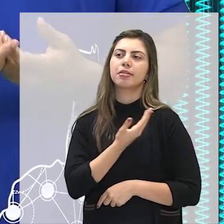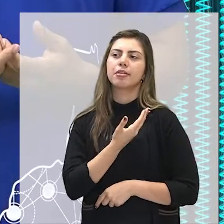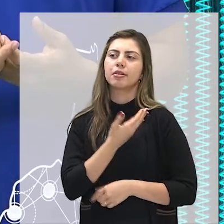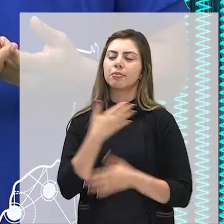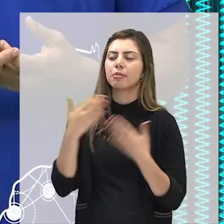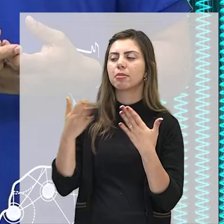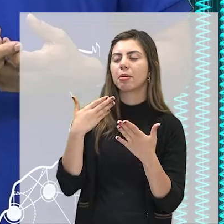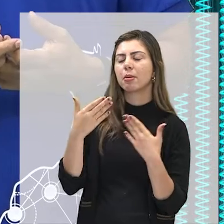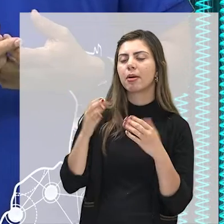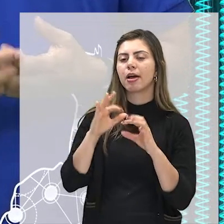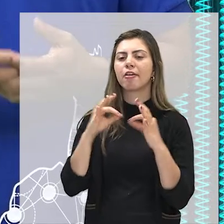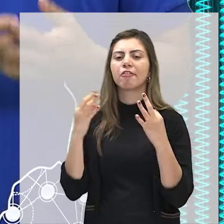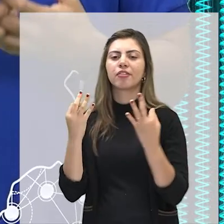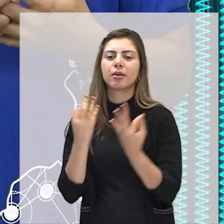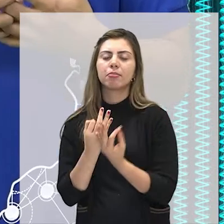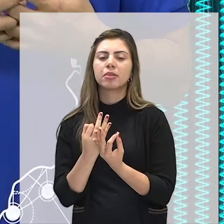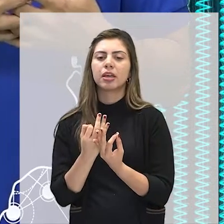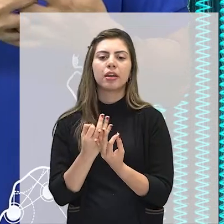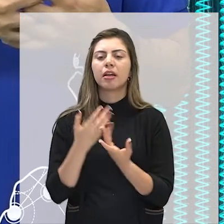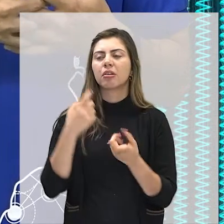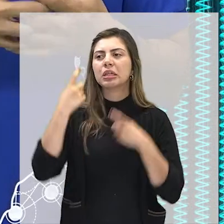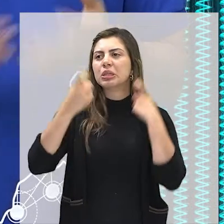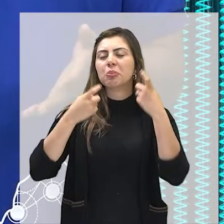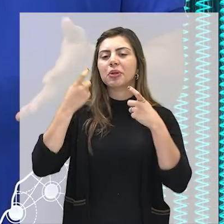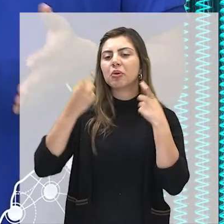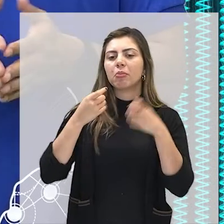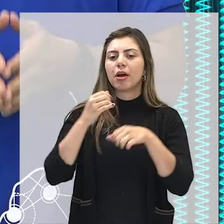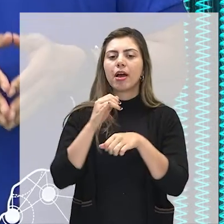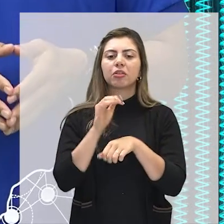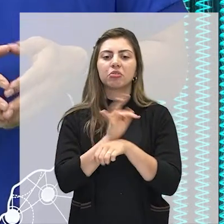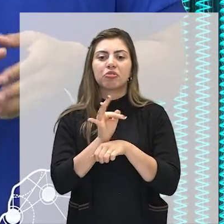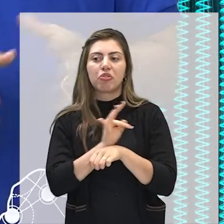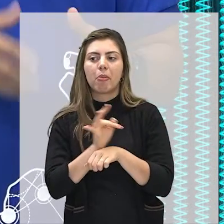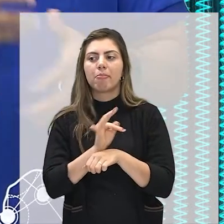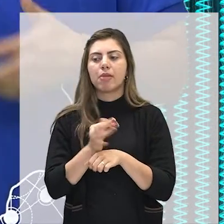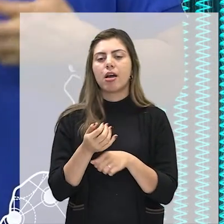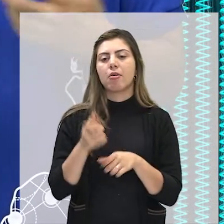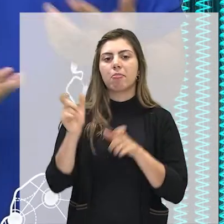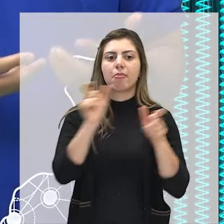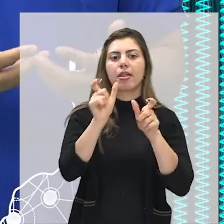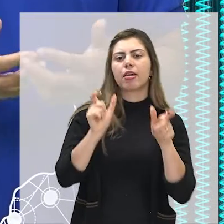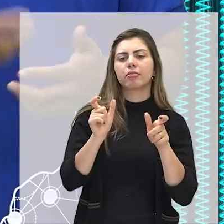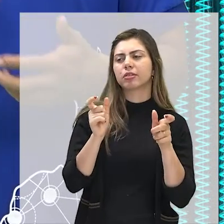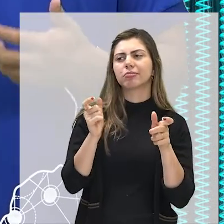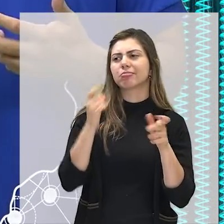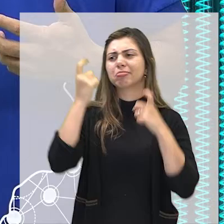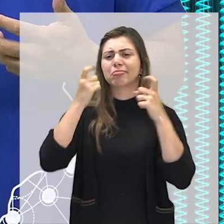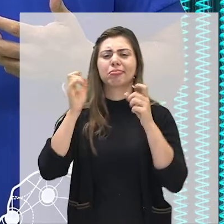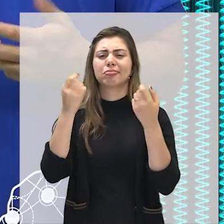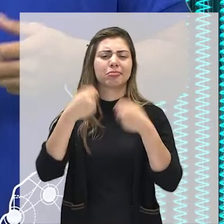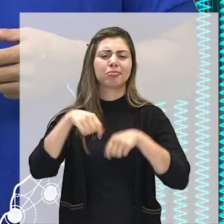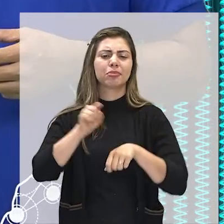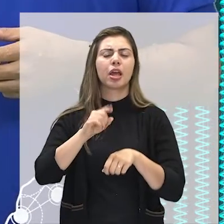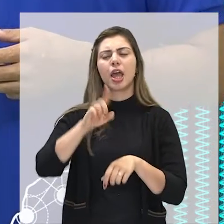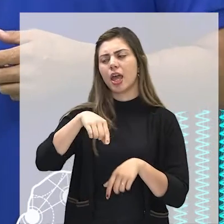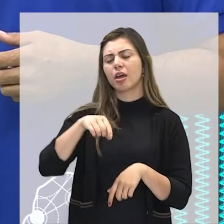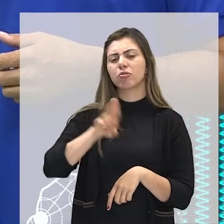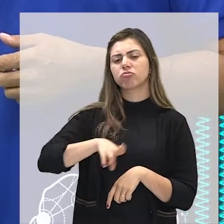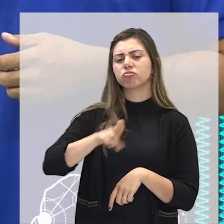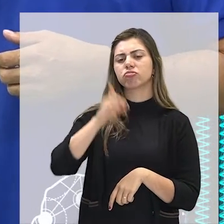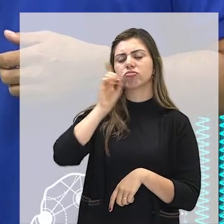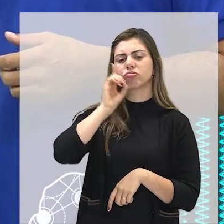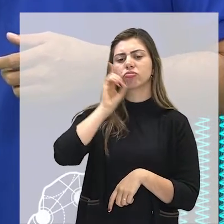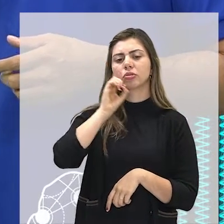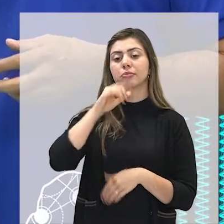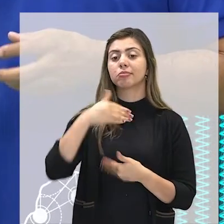sem muita preocupação ali com a escolha de vocabulário. É uma fala normal do dia a dia. E eu até